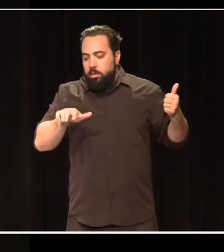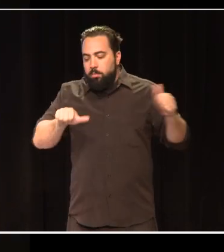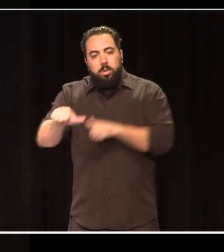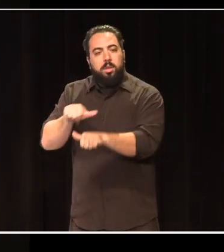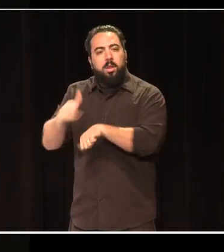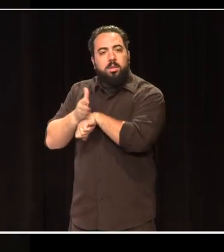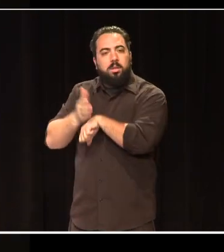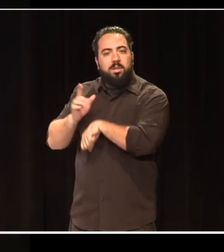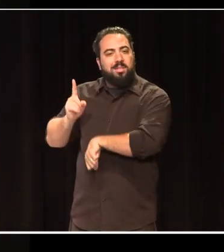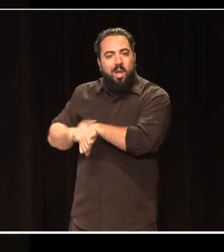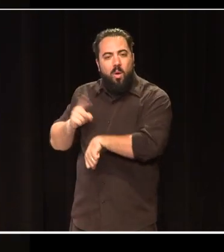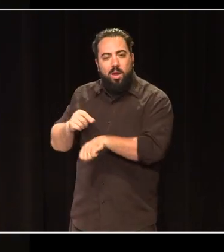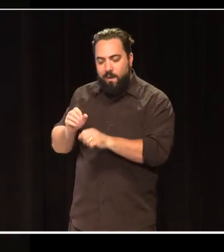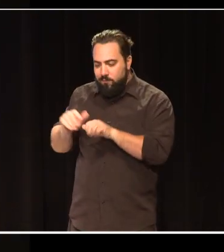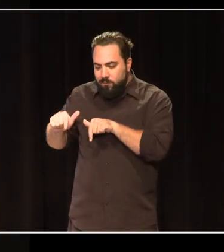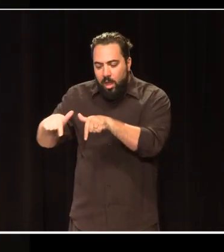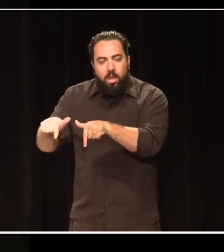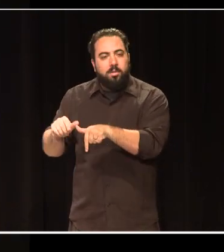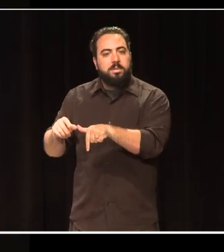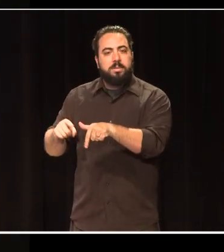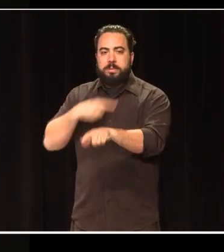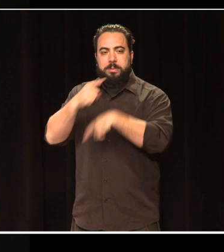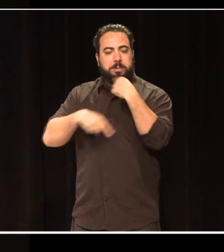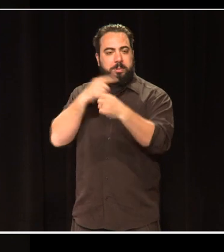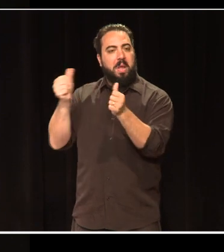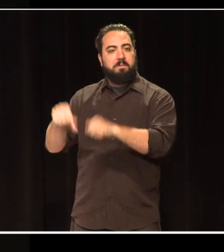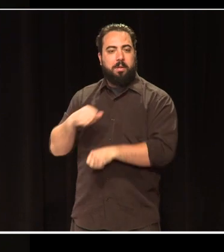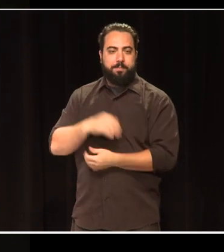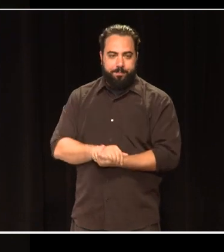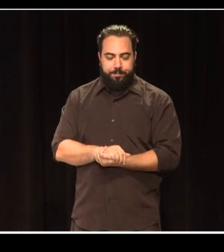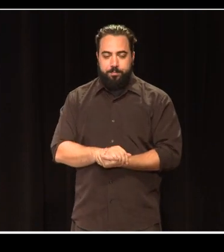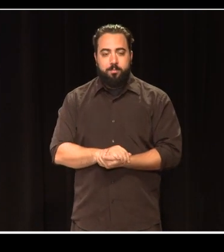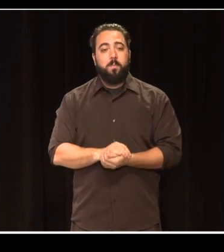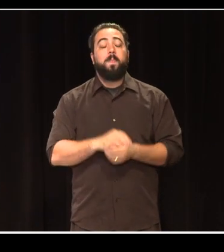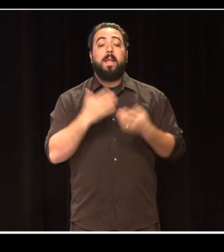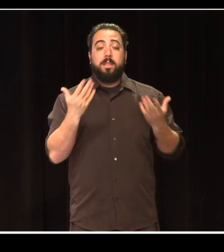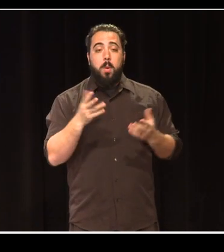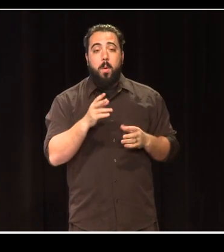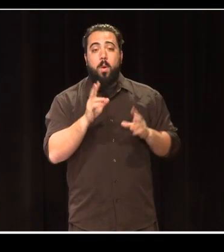técnica. Nesse contexto, né, o papel do professor, ele sempre vai